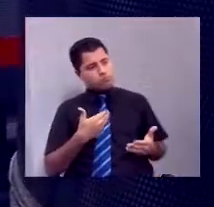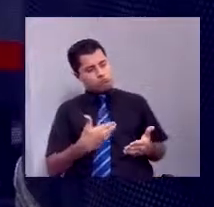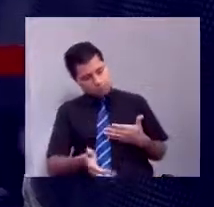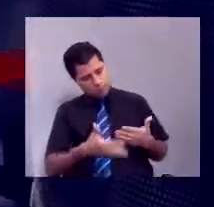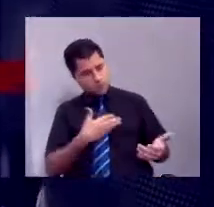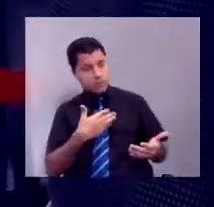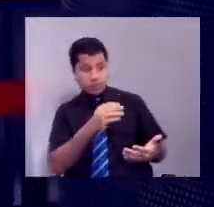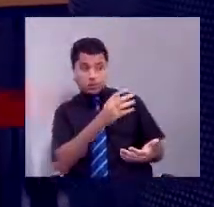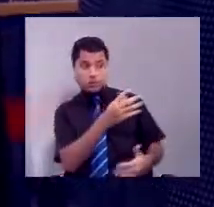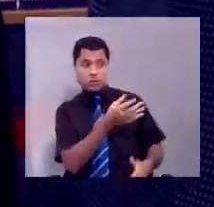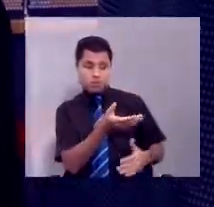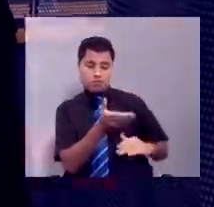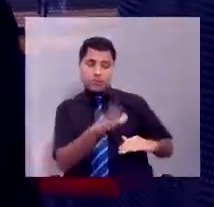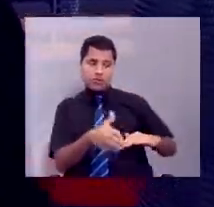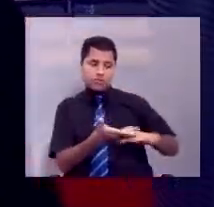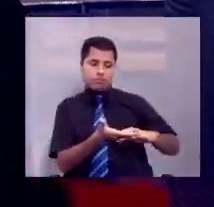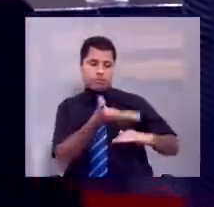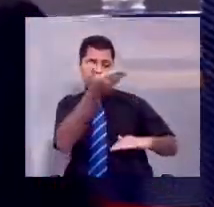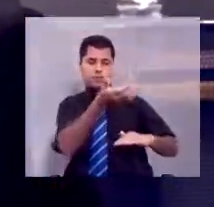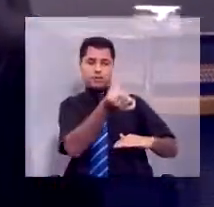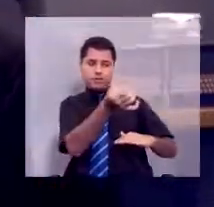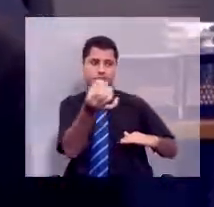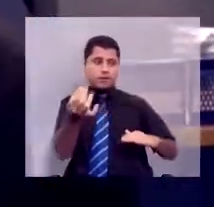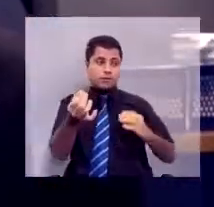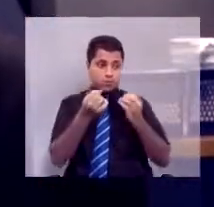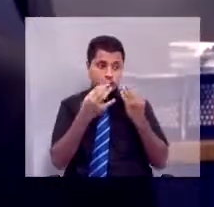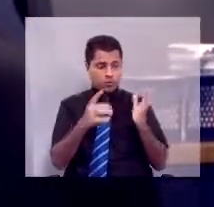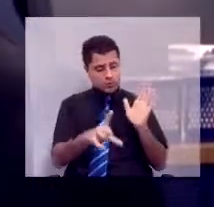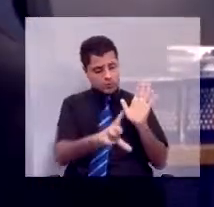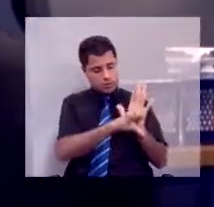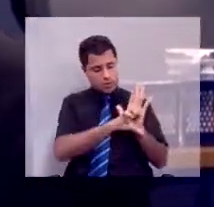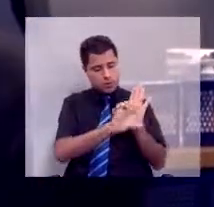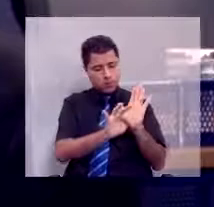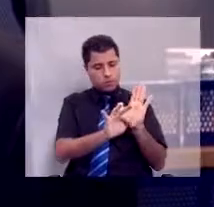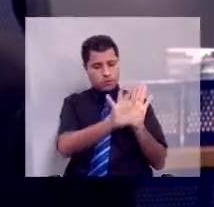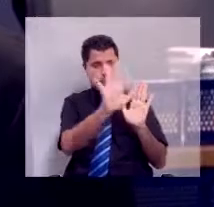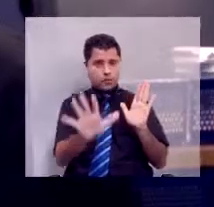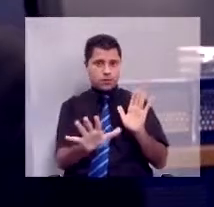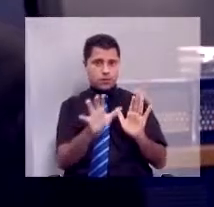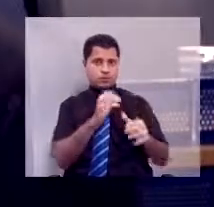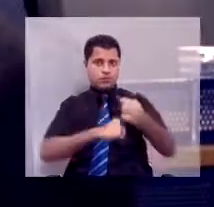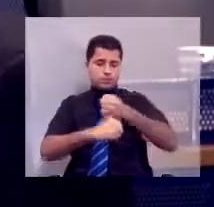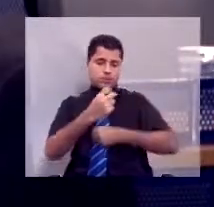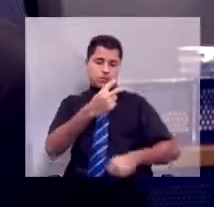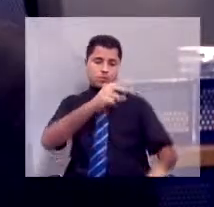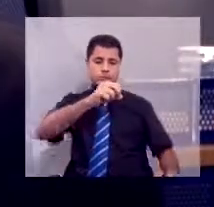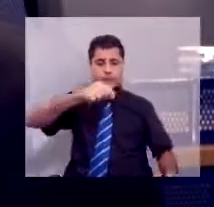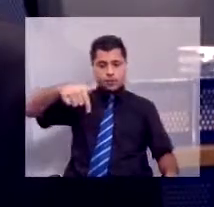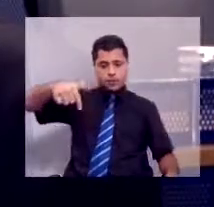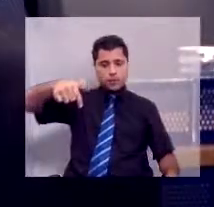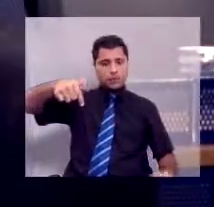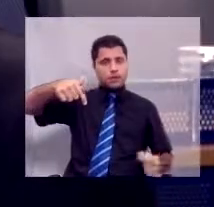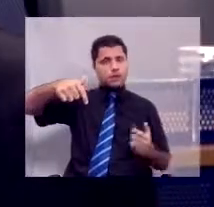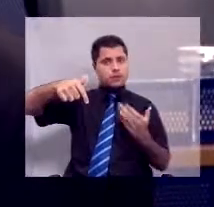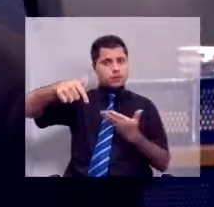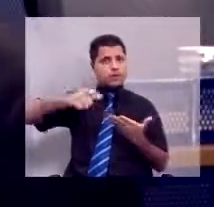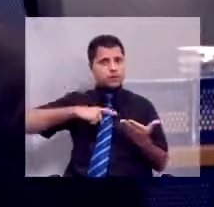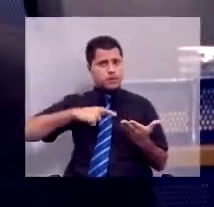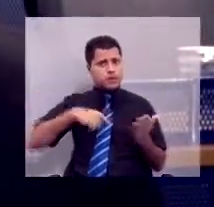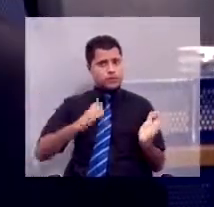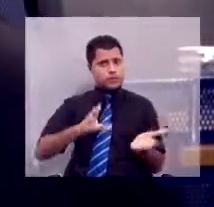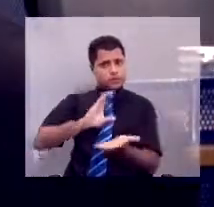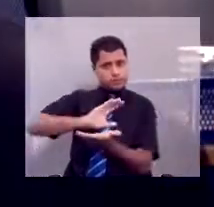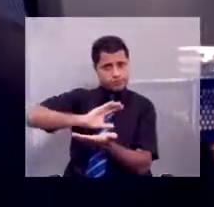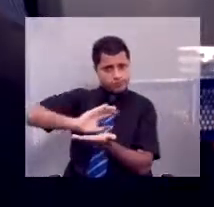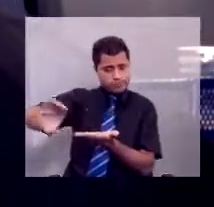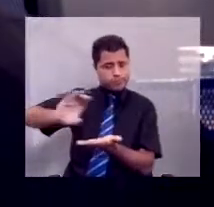já é um auxílio a mais para o residente, porque pela lei federal de 2007, ele já tem um auxílio de